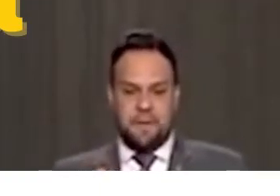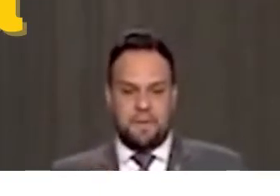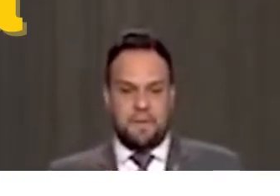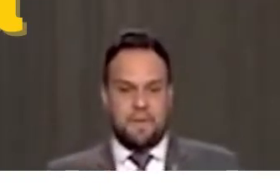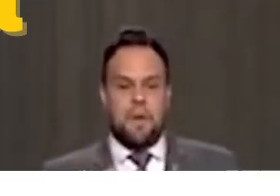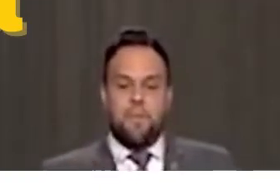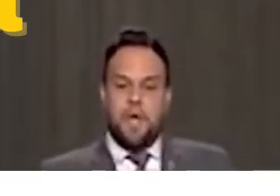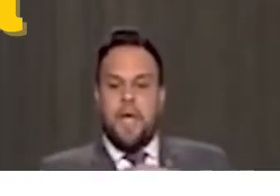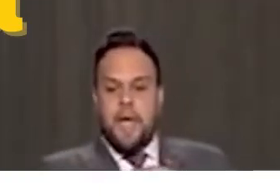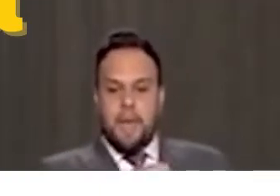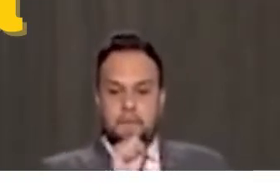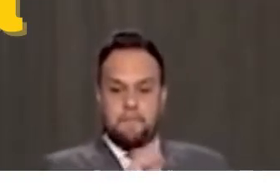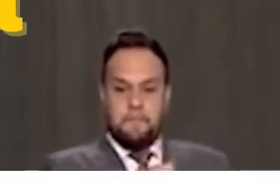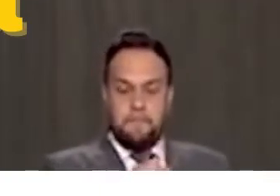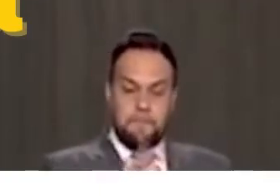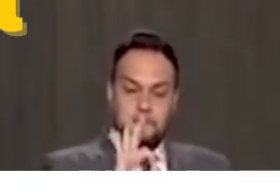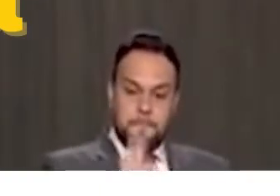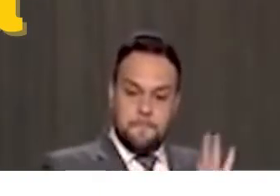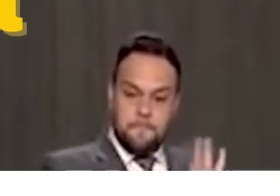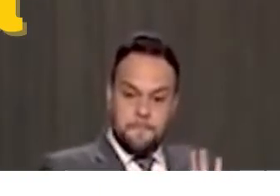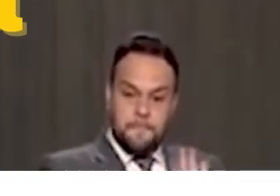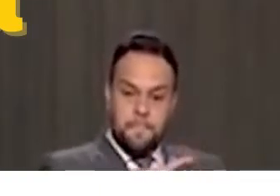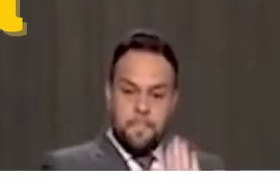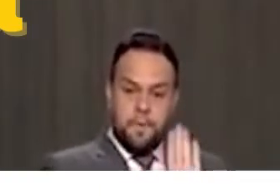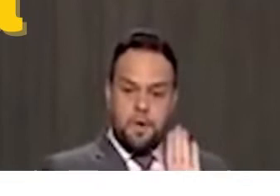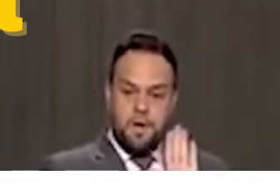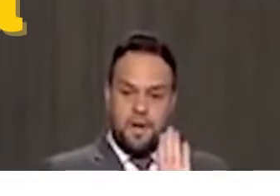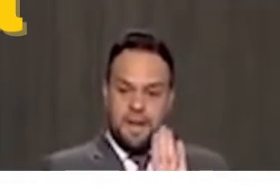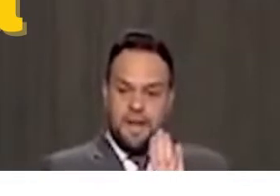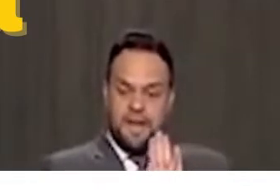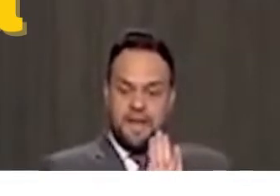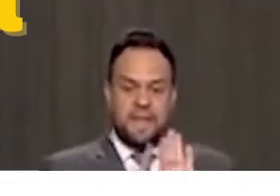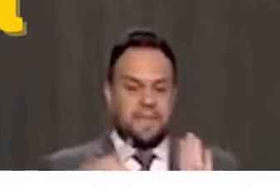por projeto de lei do deputado Bruno Enger,